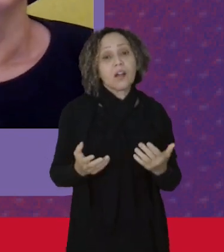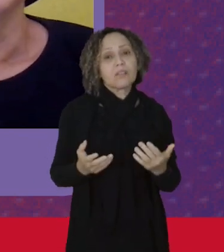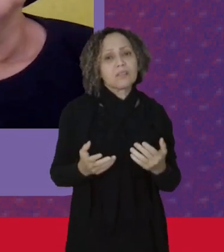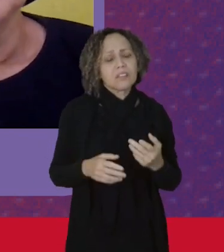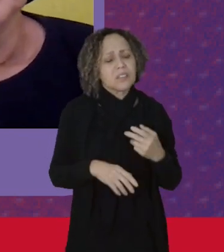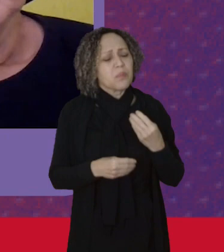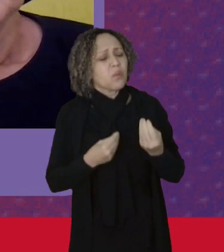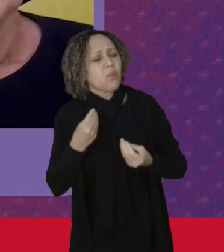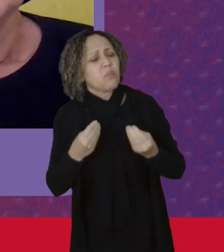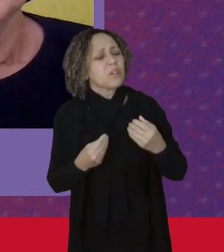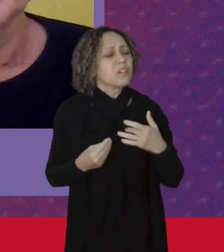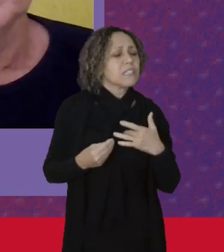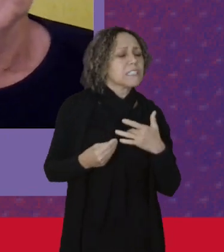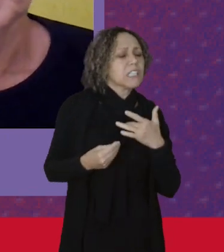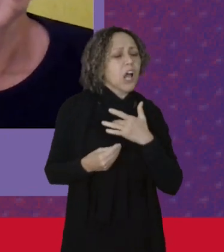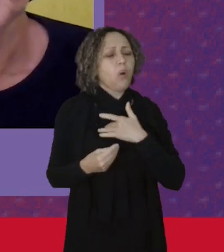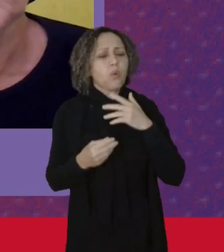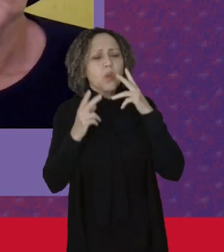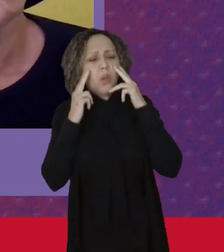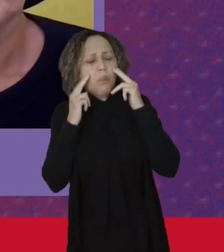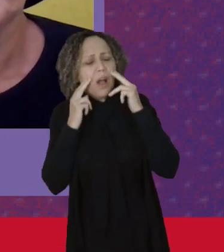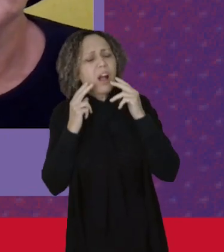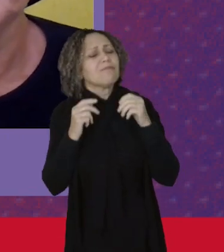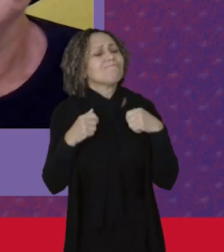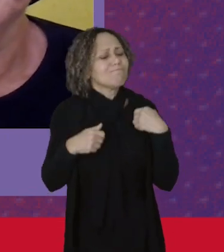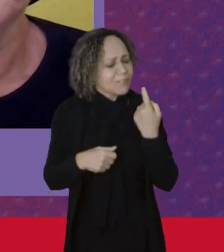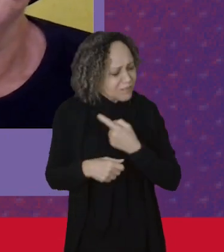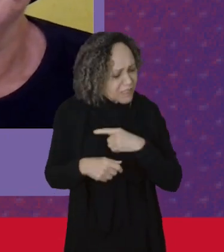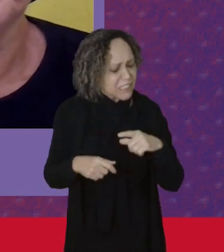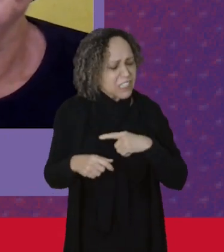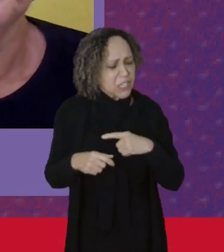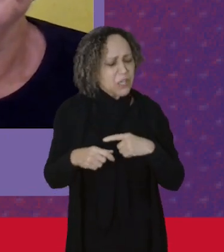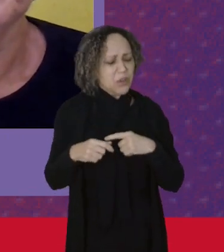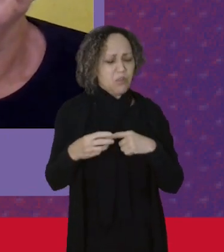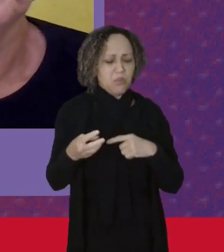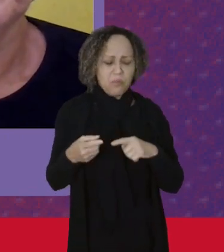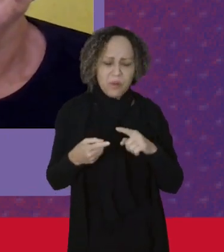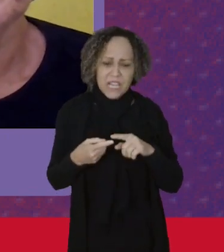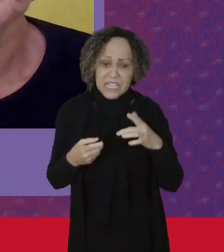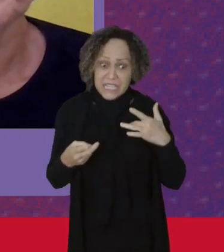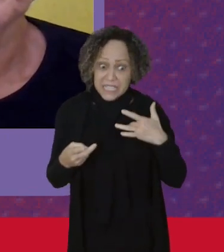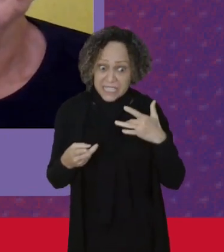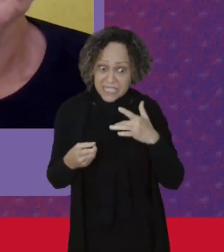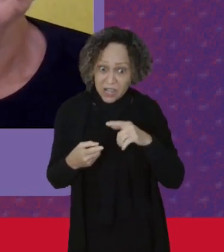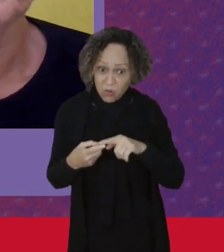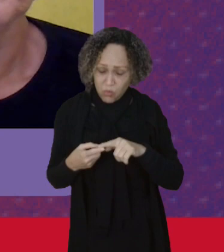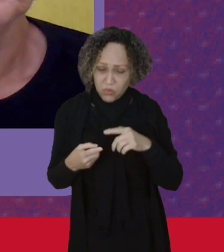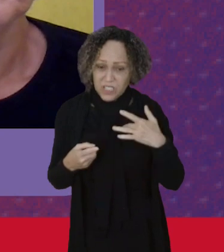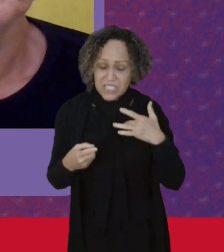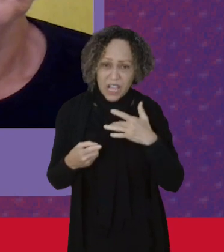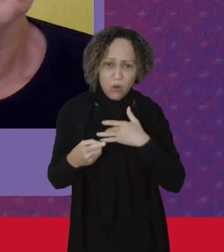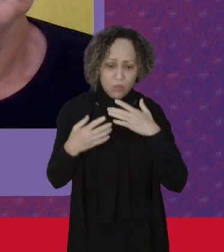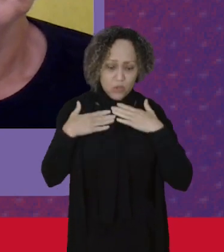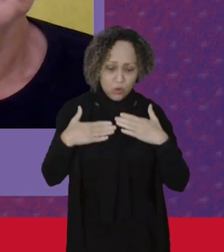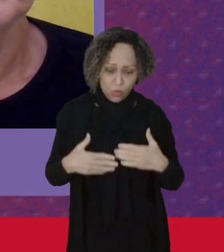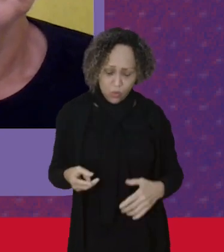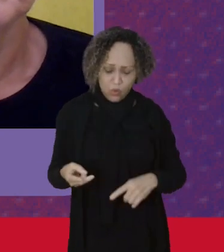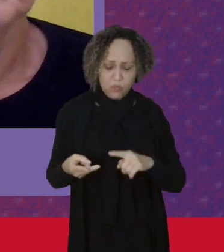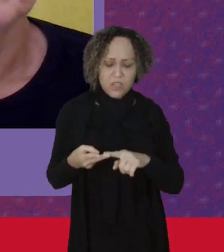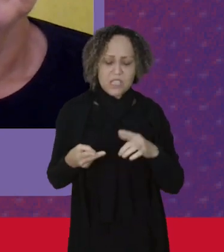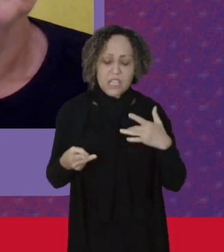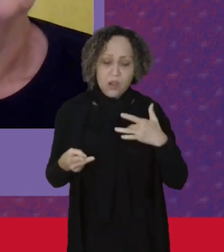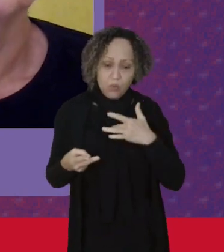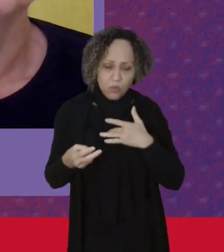ter uma saúde psíquica, emocional, espiritual, além de física, e, portanto,